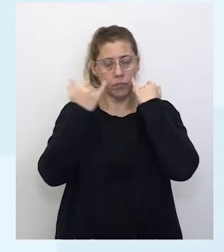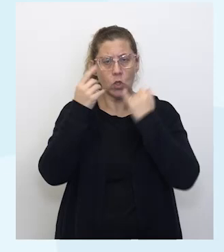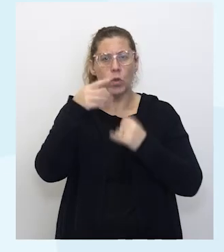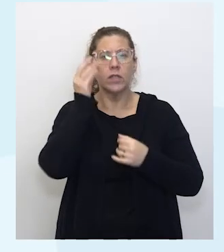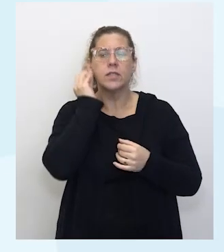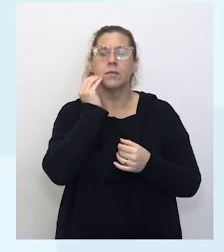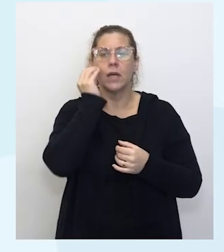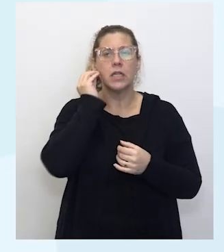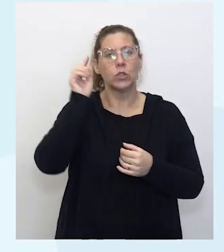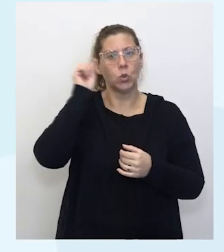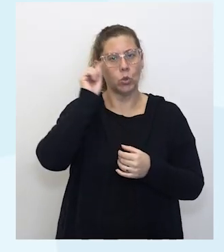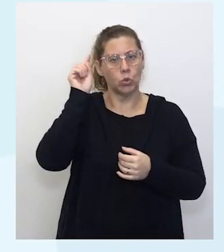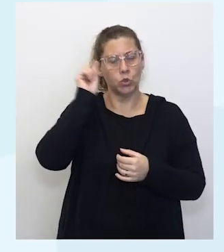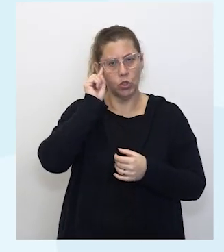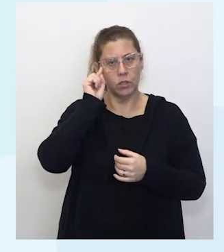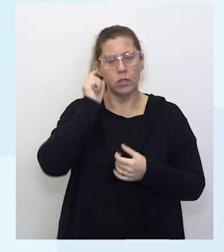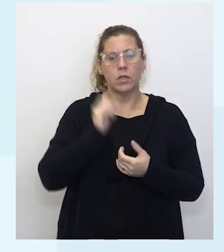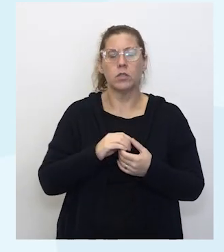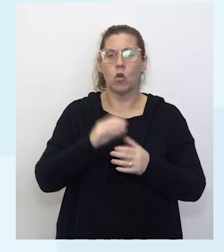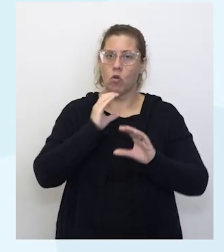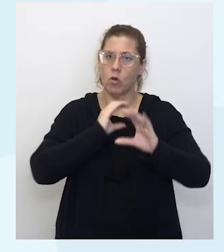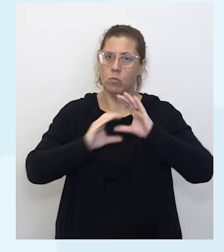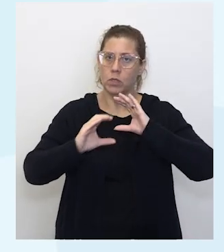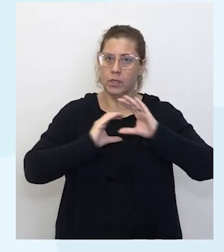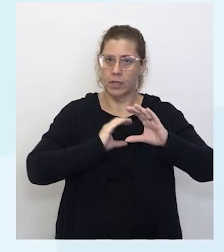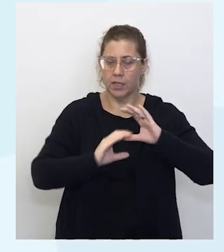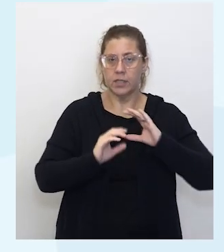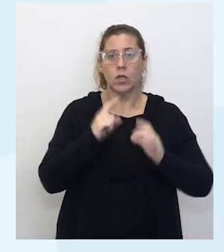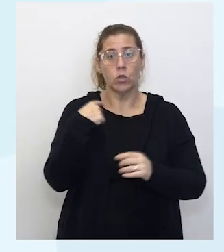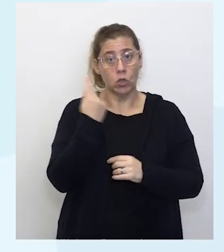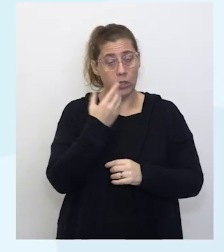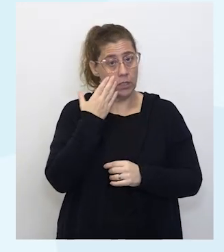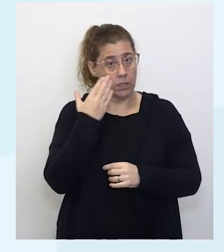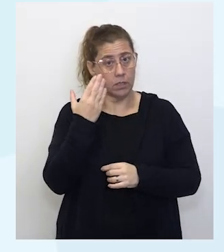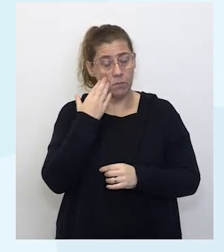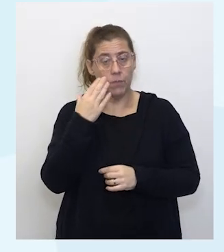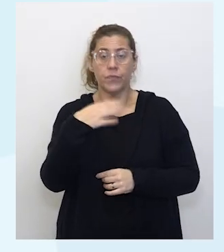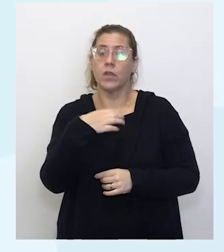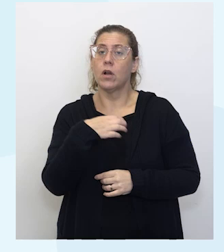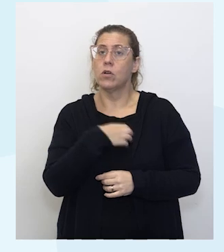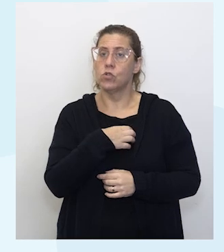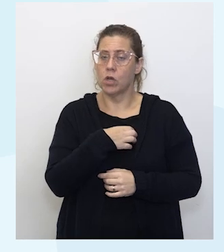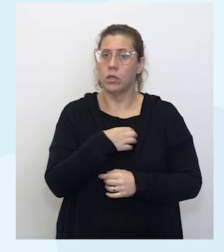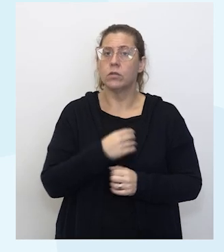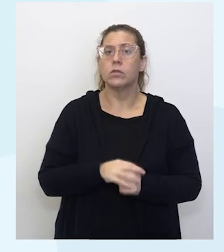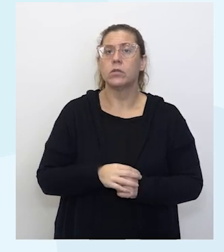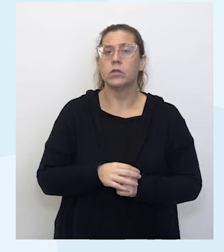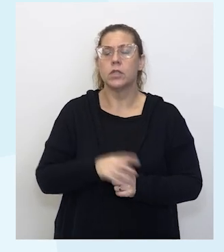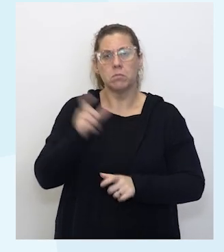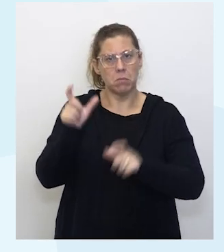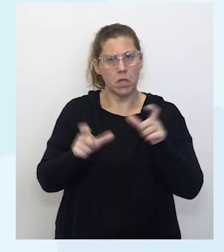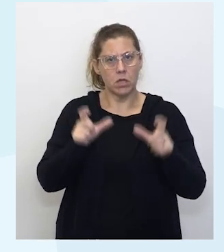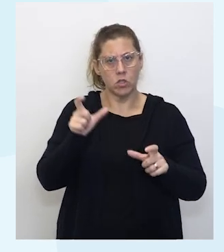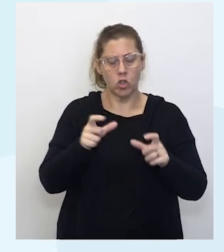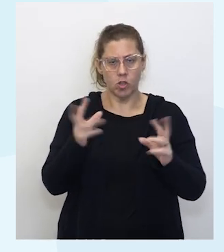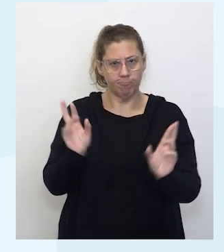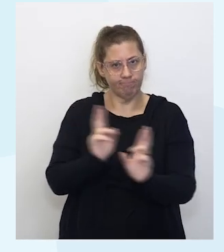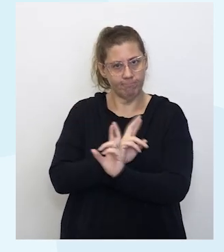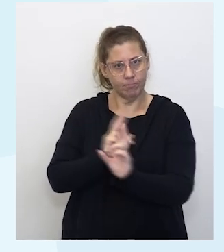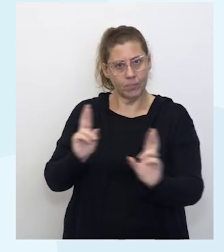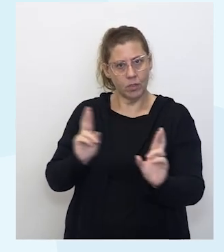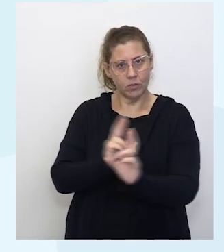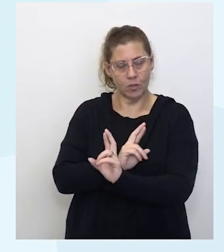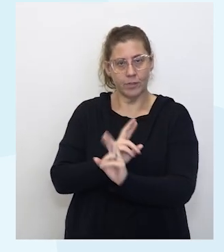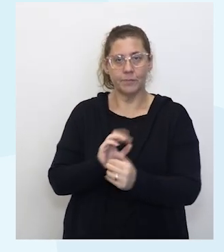experiência cotidiana. A comunicação, nós sabemos, é a forma pela qual as pessoas se relacionam entre